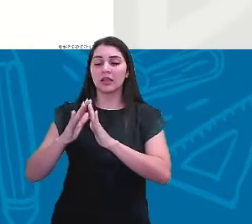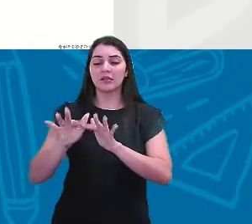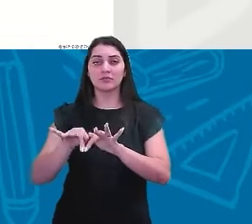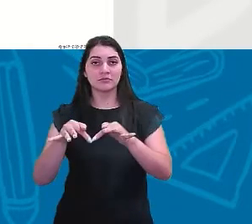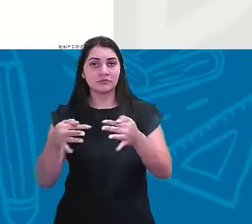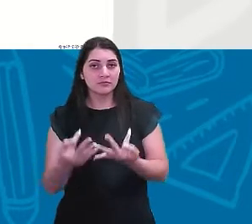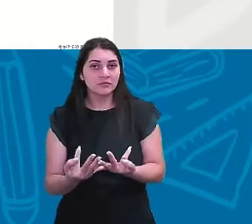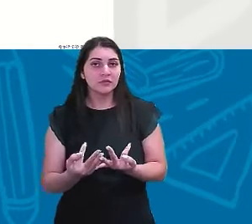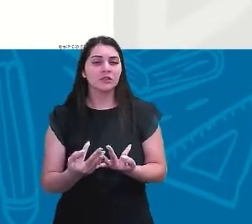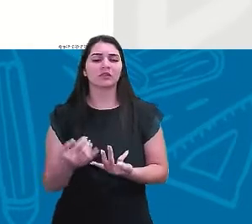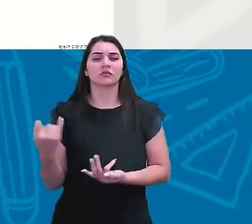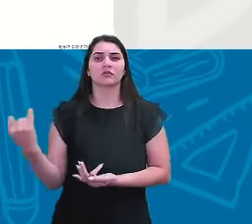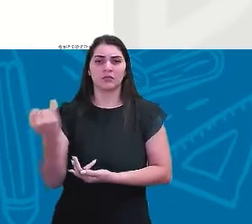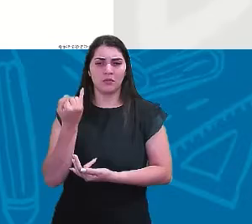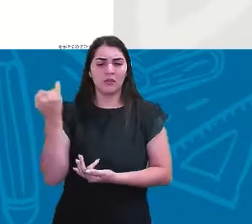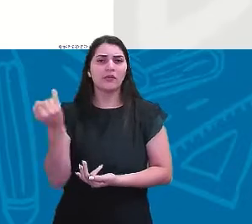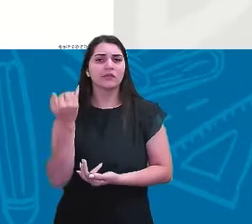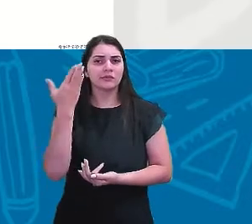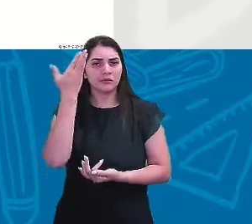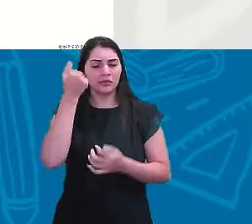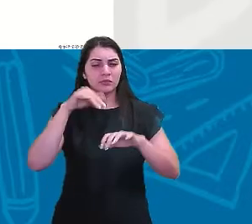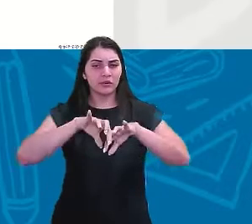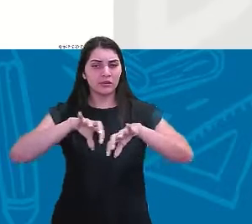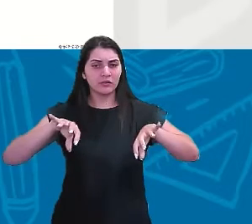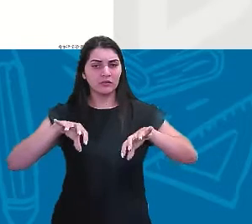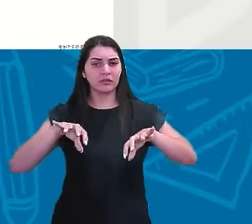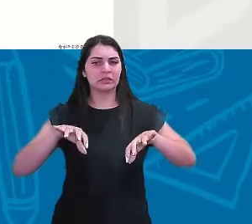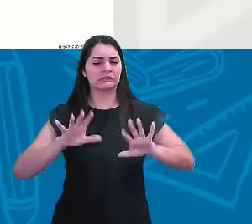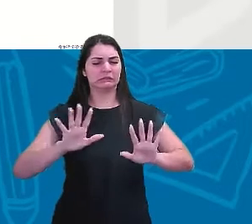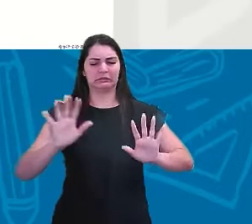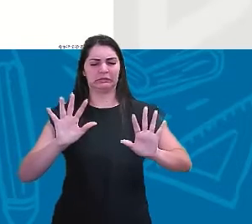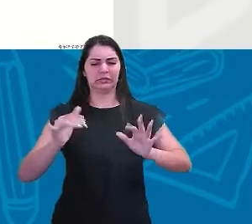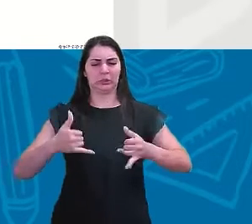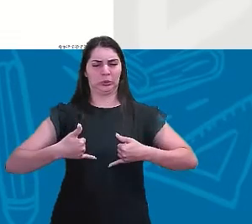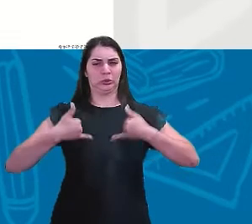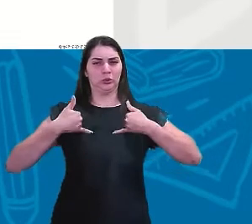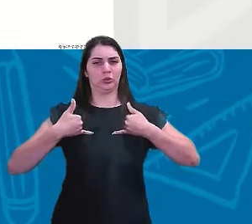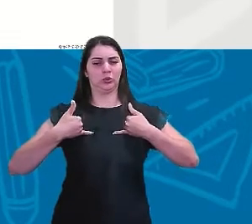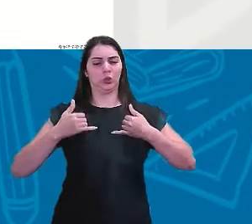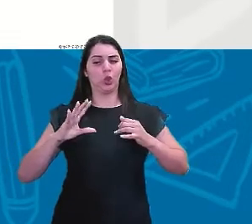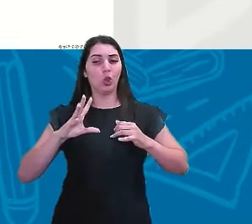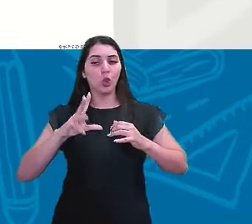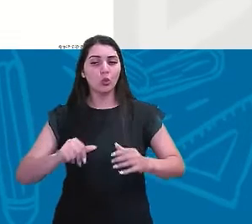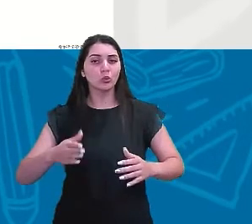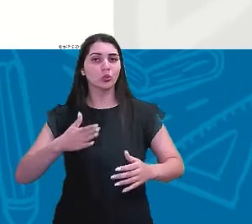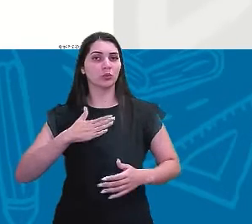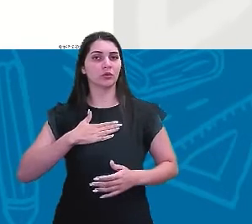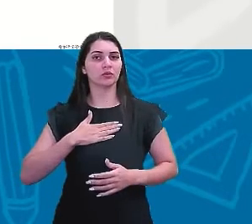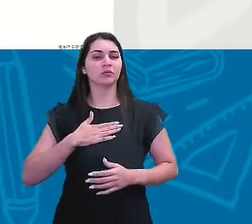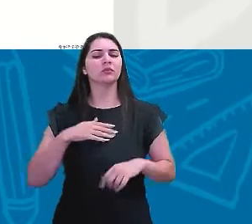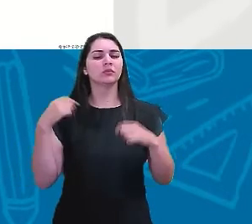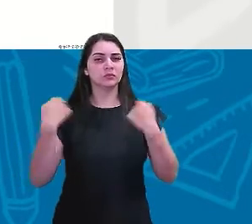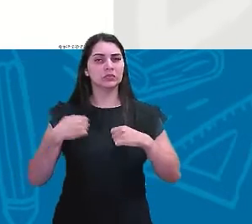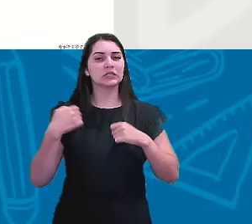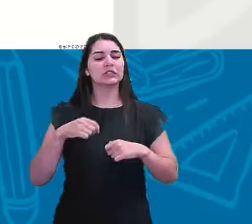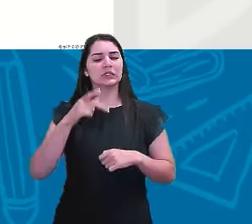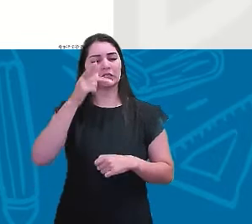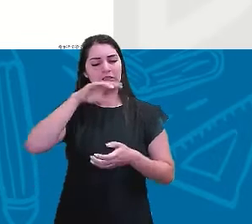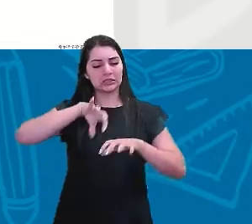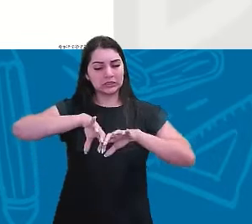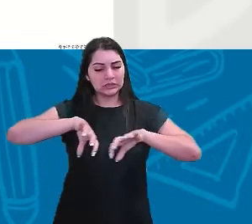família. Então é importante a gente dividir as nossas coisas. Não seja orgulhoso, não queira tudo para si, não. Saiba dividir com quem não tem,